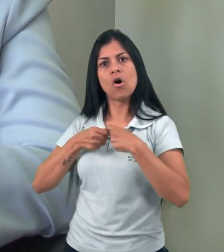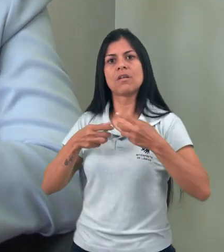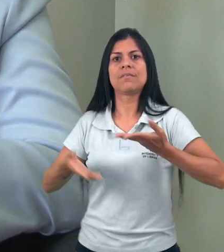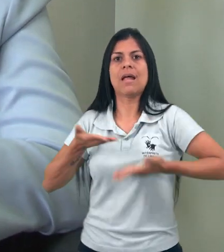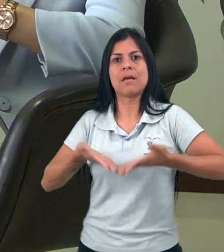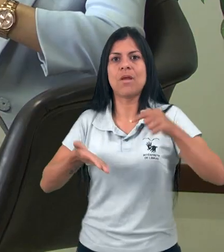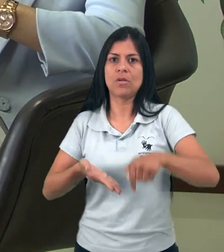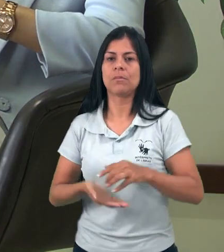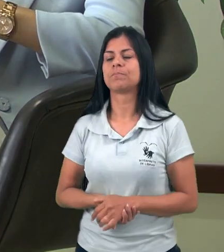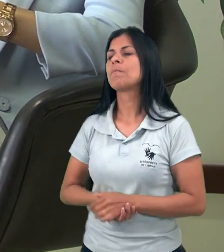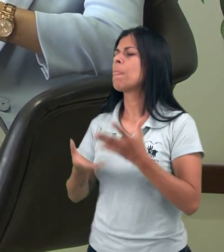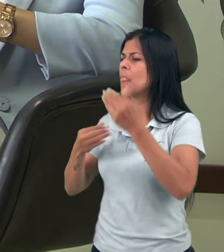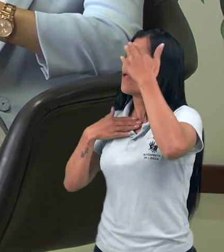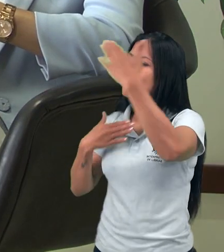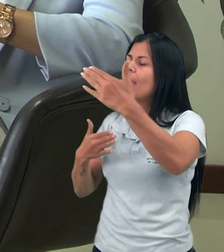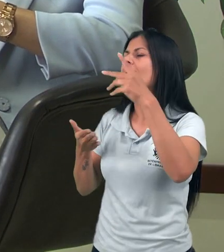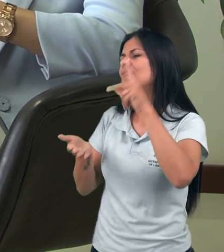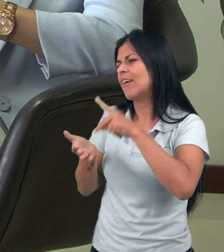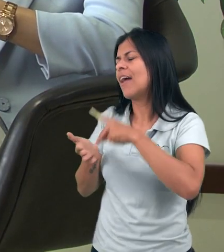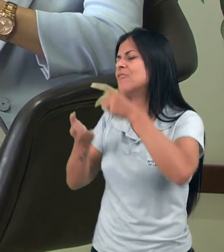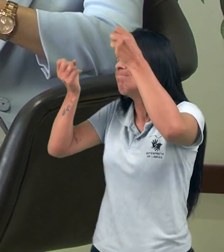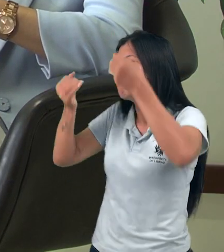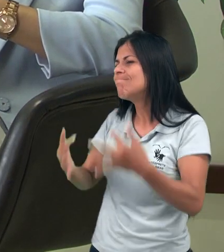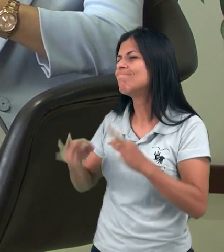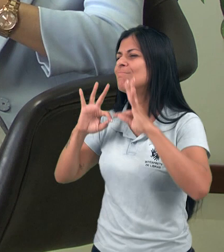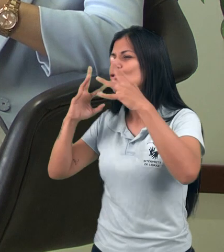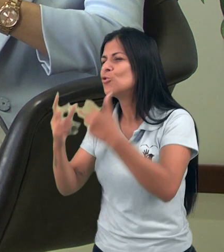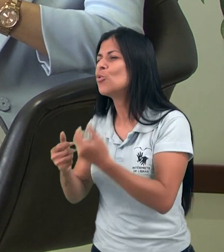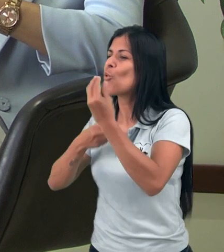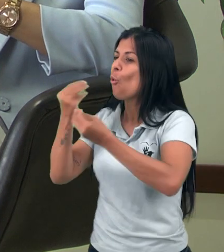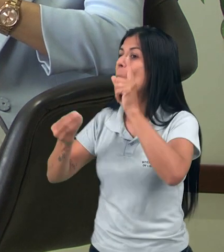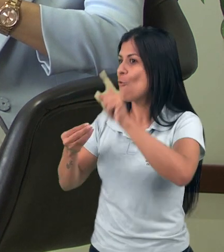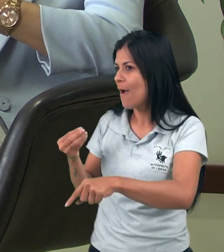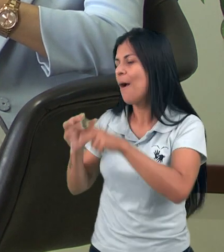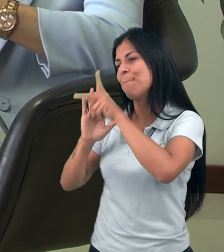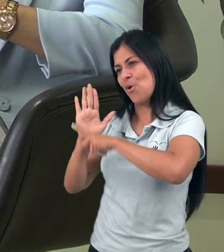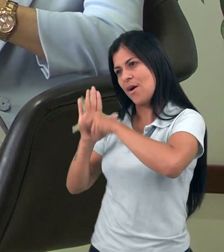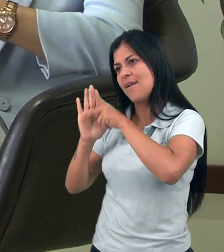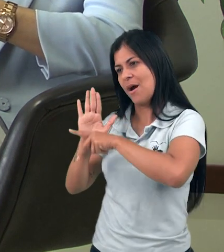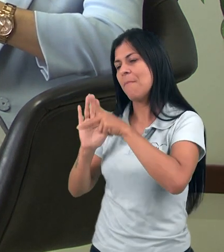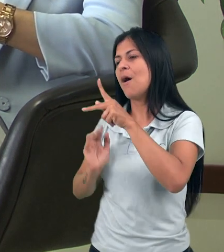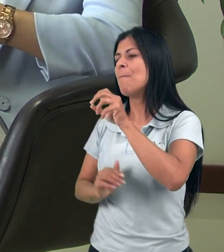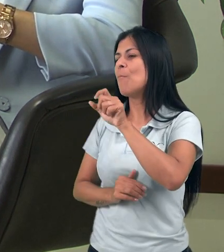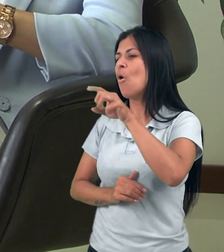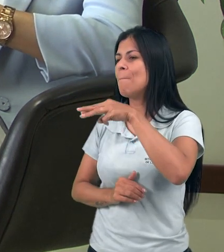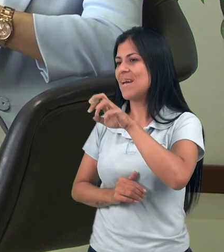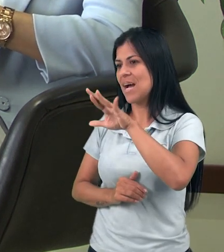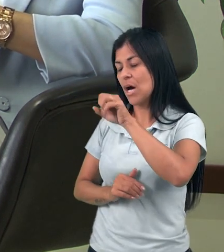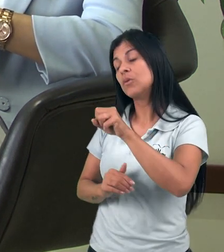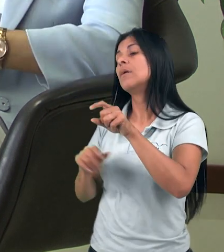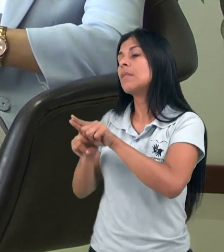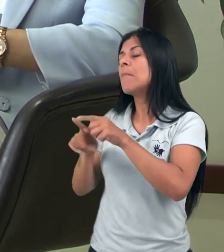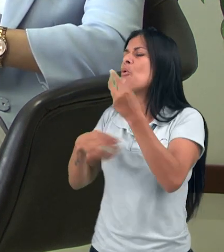tratamento. Tá certo. Professora, muito obrigada por todos esses esclarecimentos, tanto acerca do PAD Pomeranos, quanto a